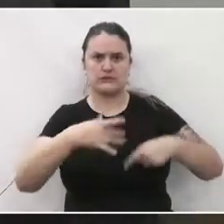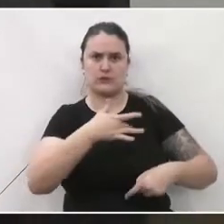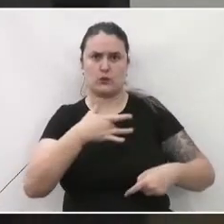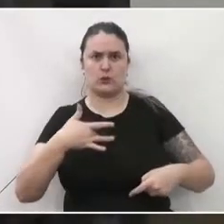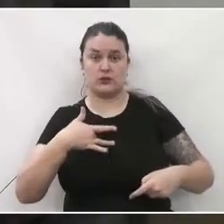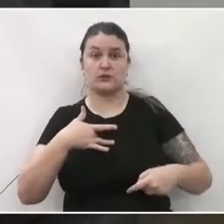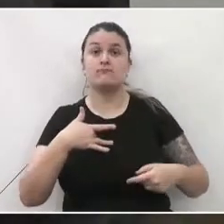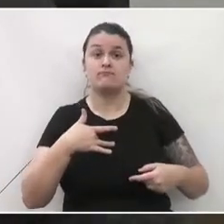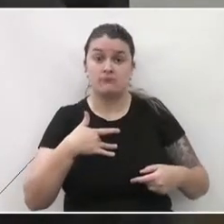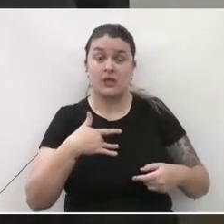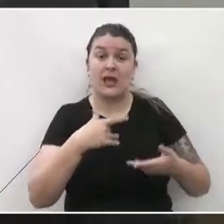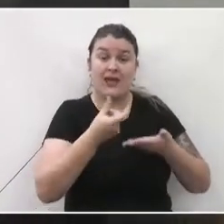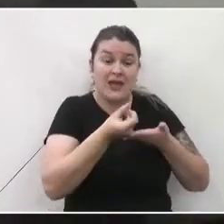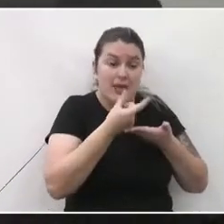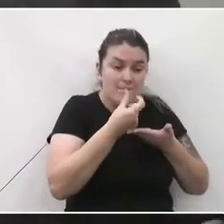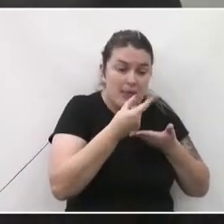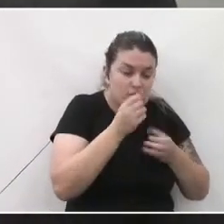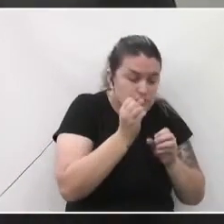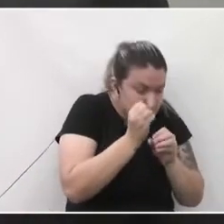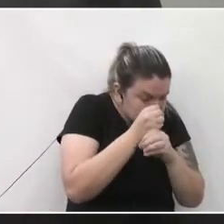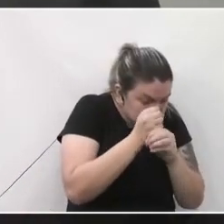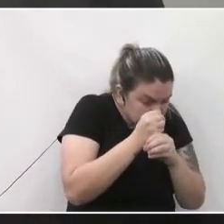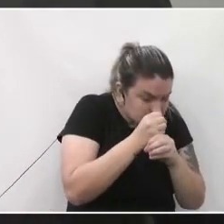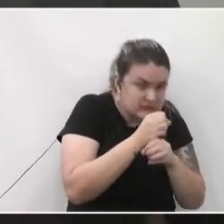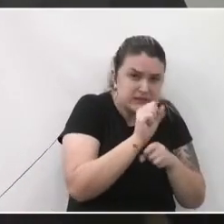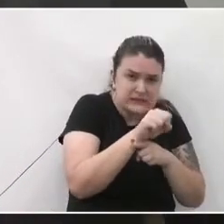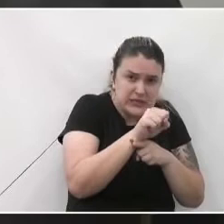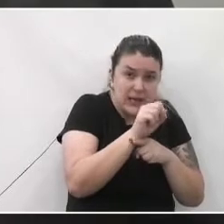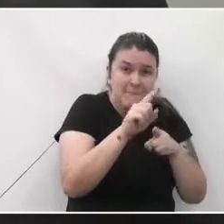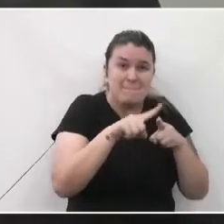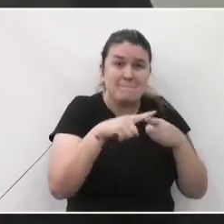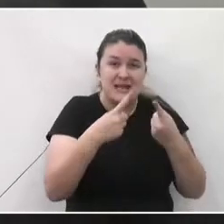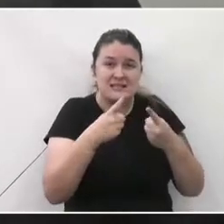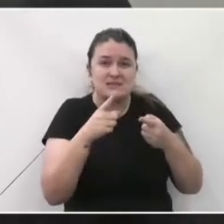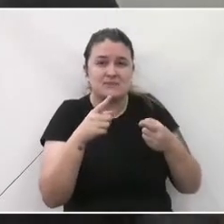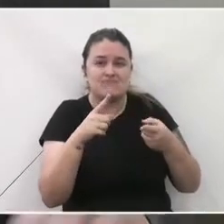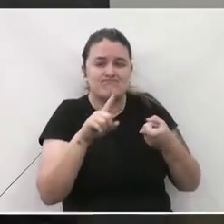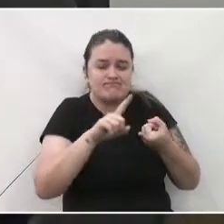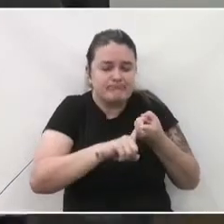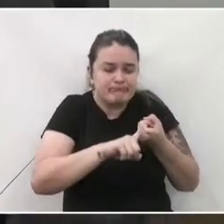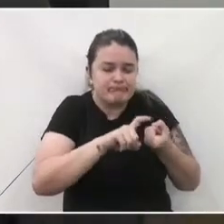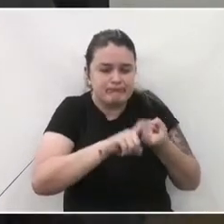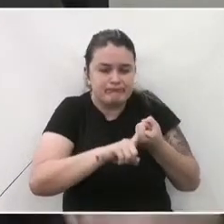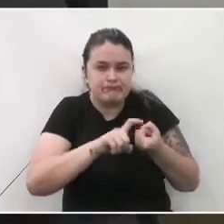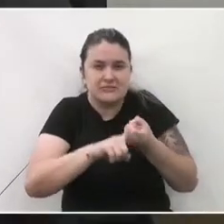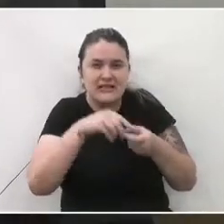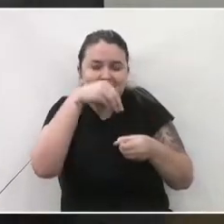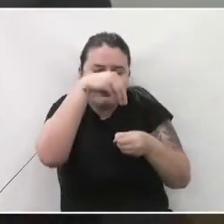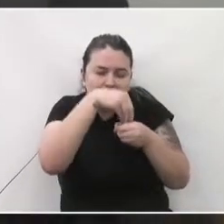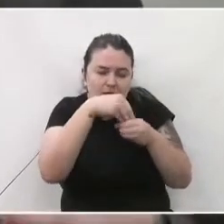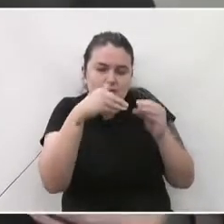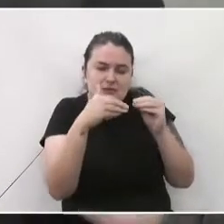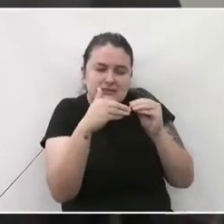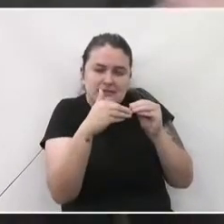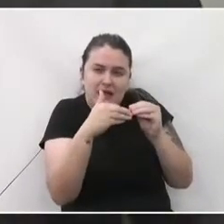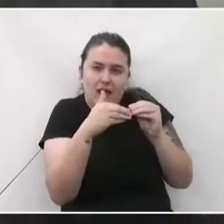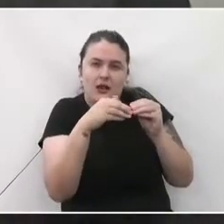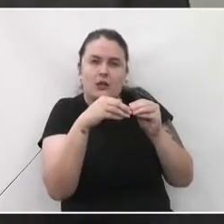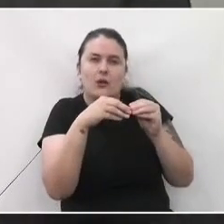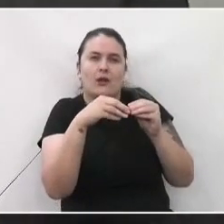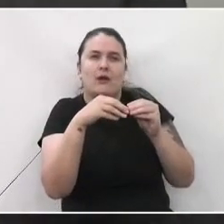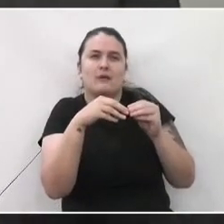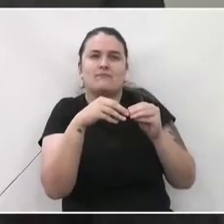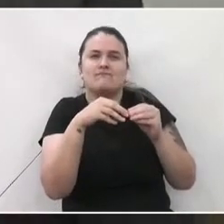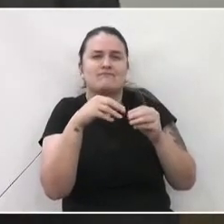in vitro ela se mostra eficaz, e sim sobre o bloqueio das citocinas, que são coisas muito específicas e muito técnicas